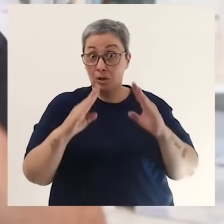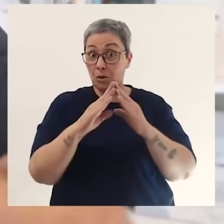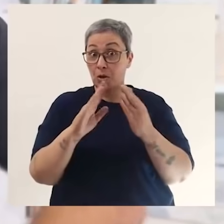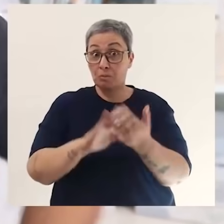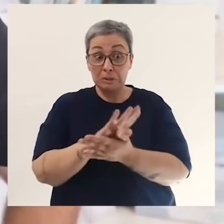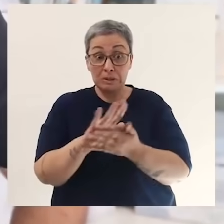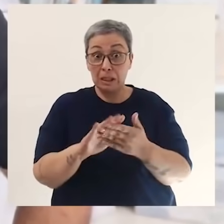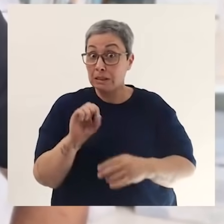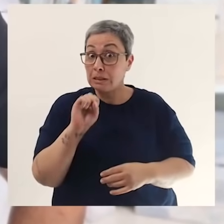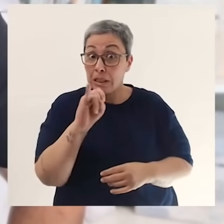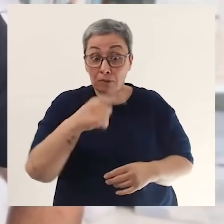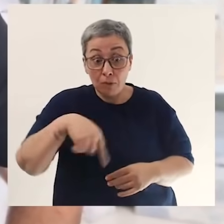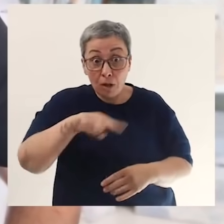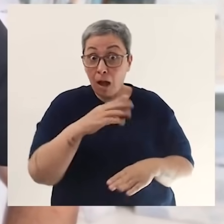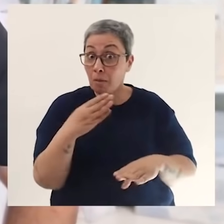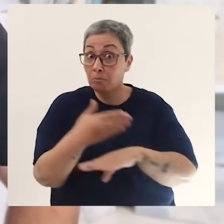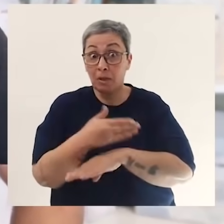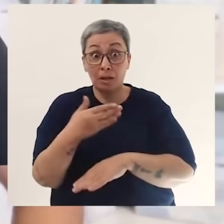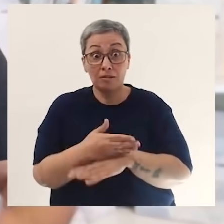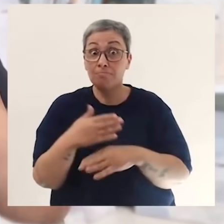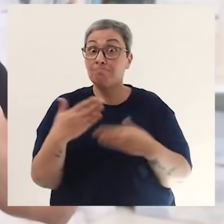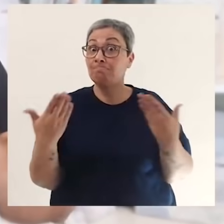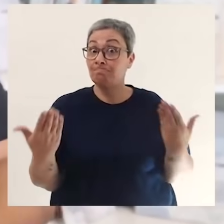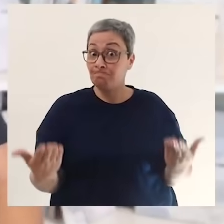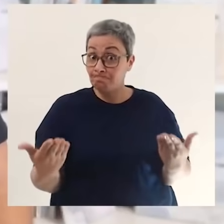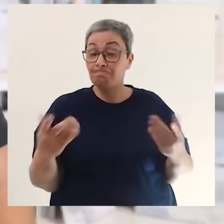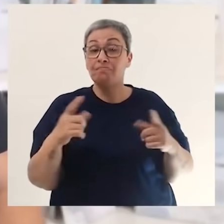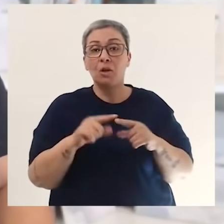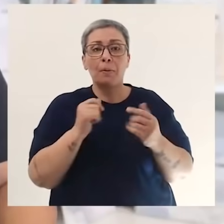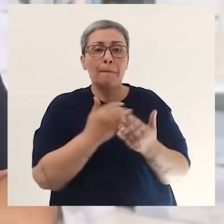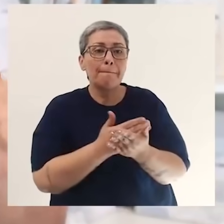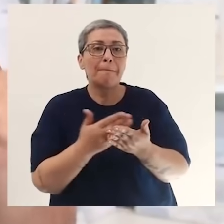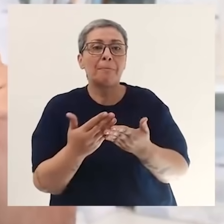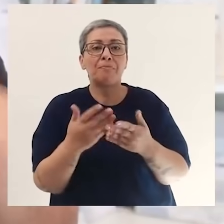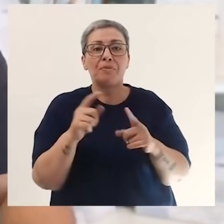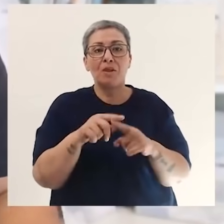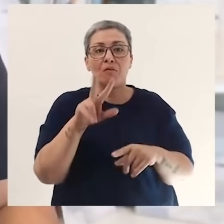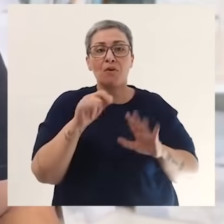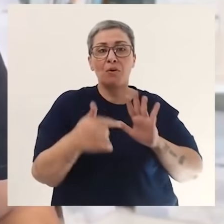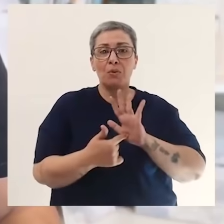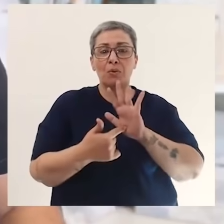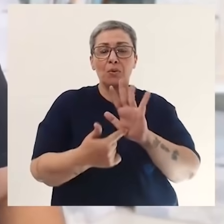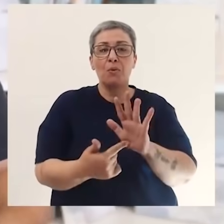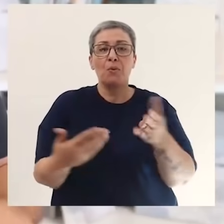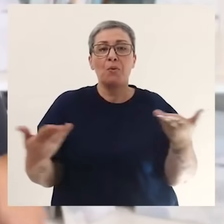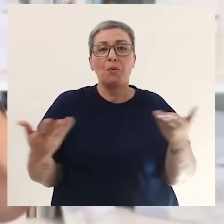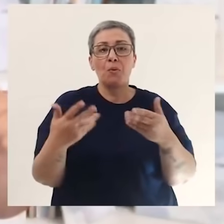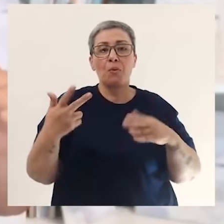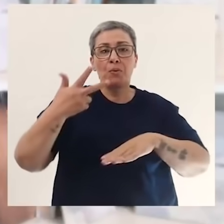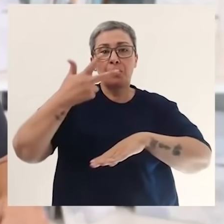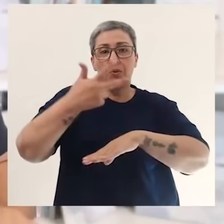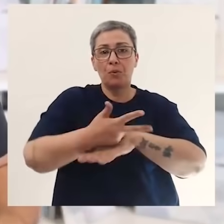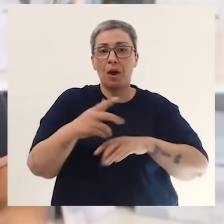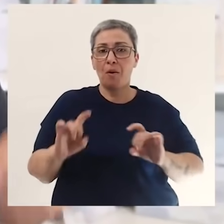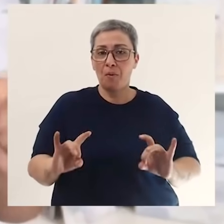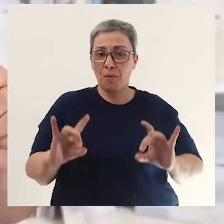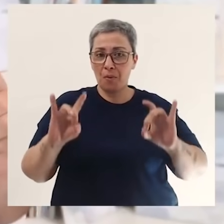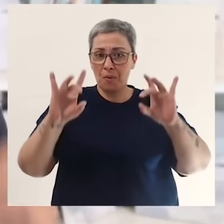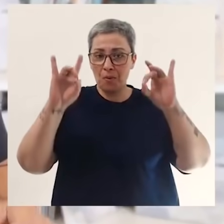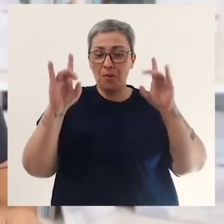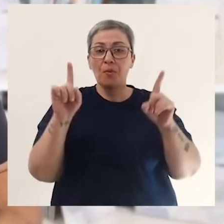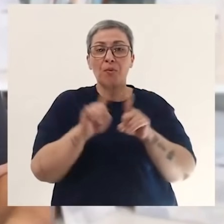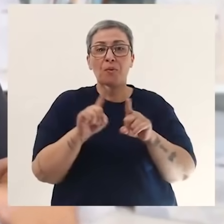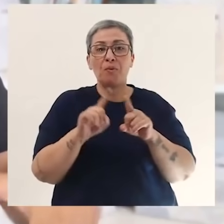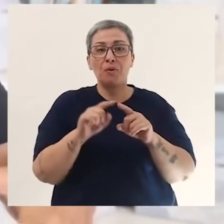nada sem a participação de vocês. Para começar, vou apresentar hoje um vídeo muito especial de